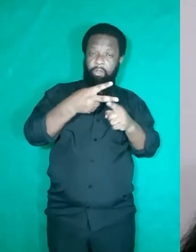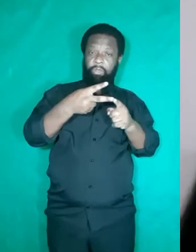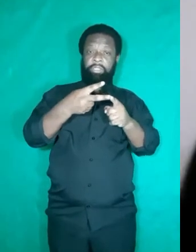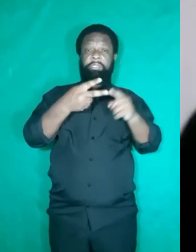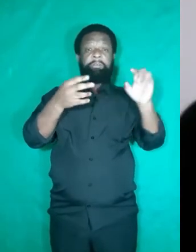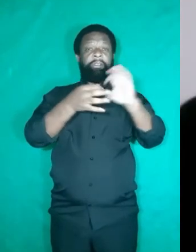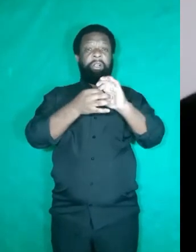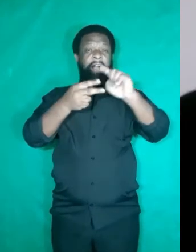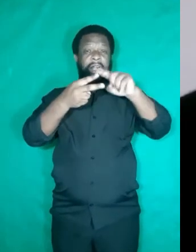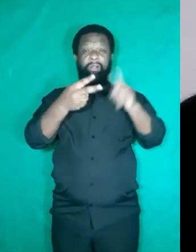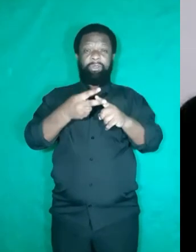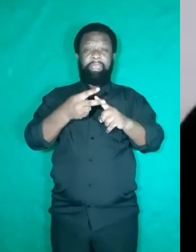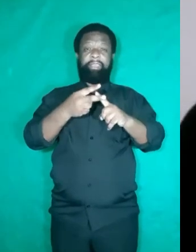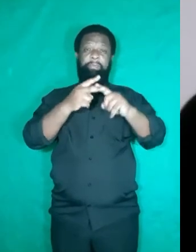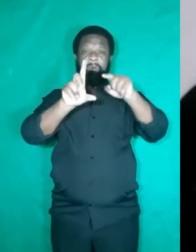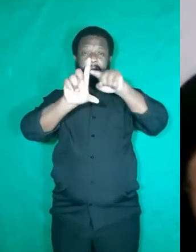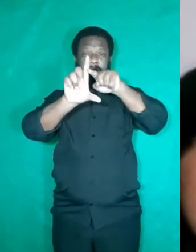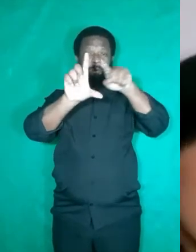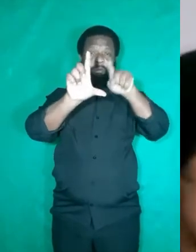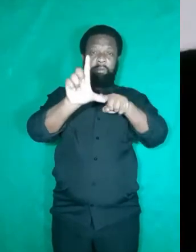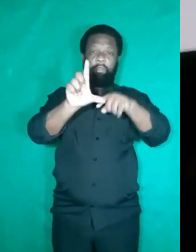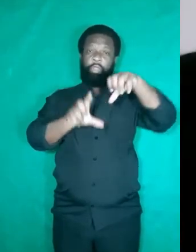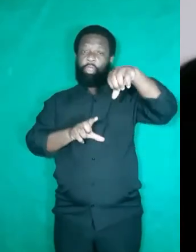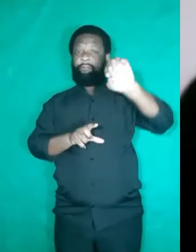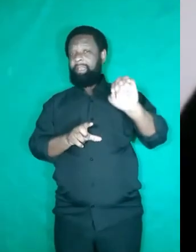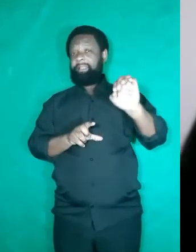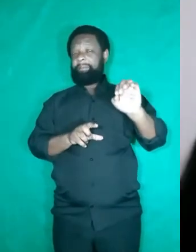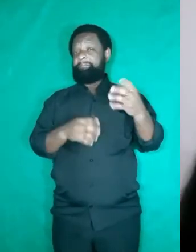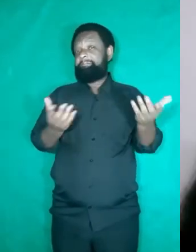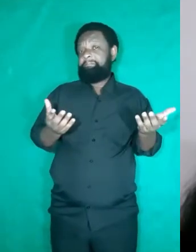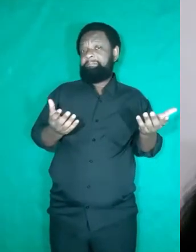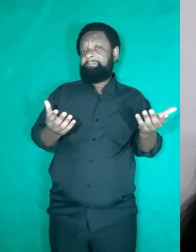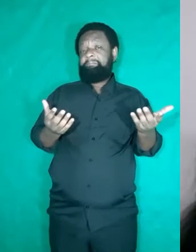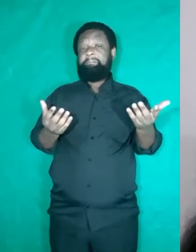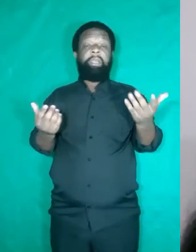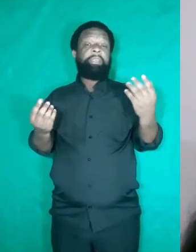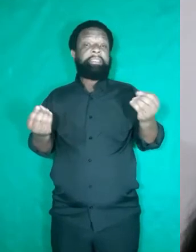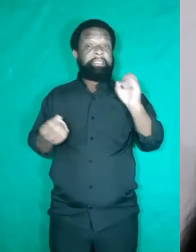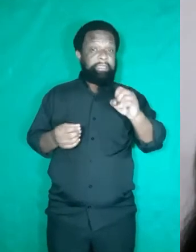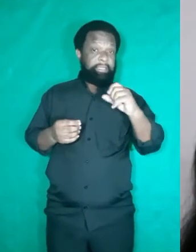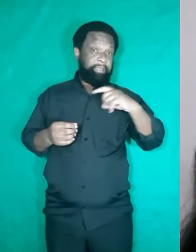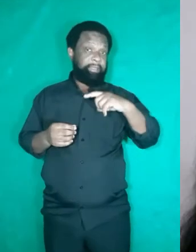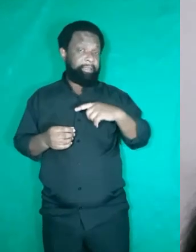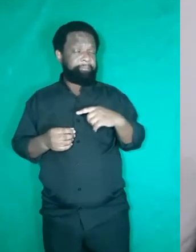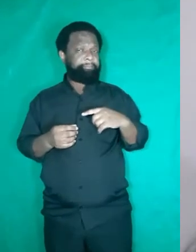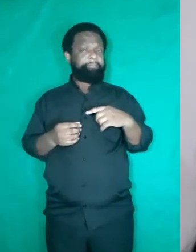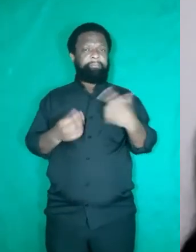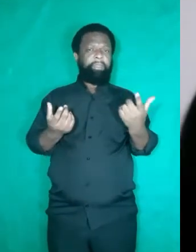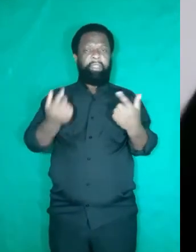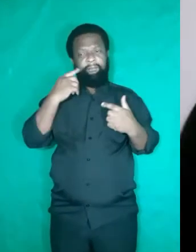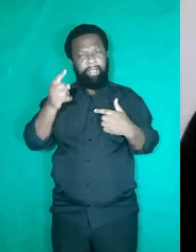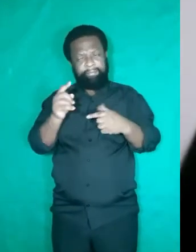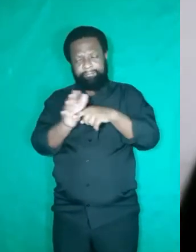graus. E o que acontece? Quando nós vamos descobrir a geometria da